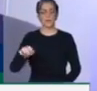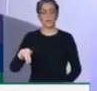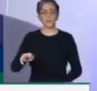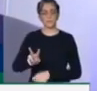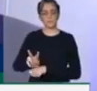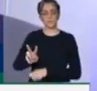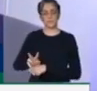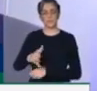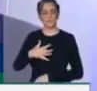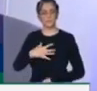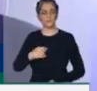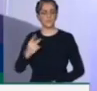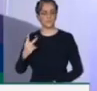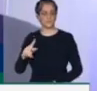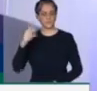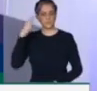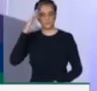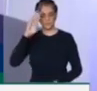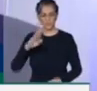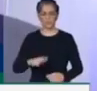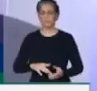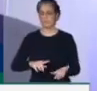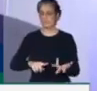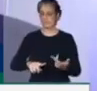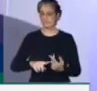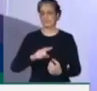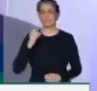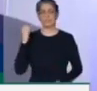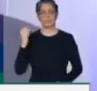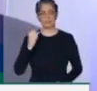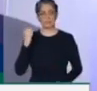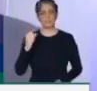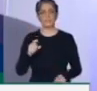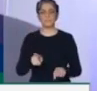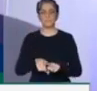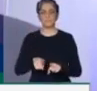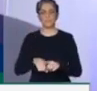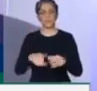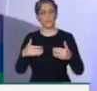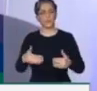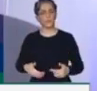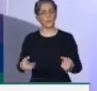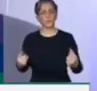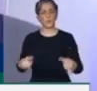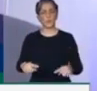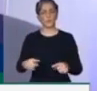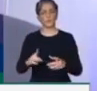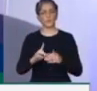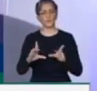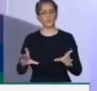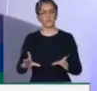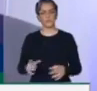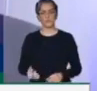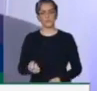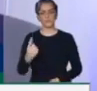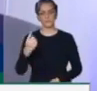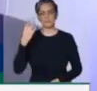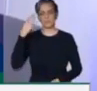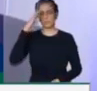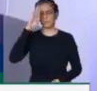próprio filho, crime gravíssimo. Crimes também de atos antidemocráticos. Esse Jair